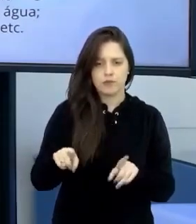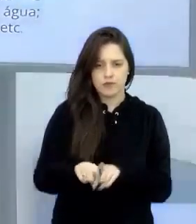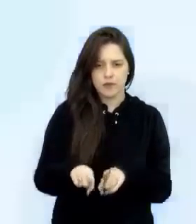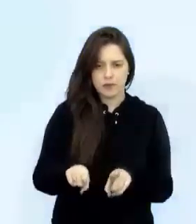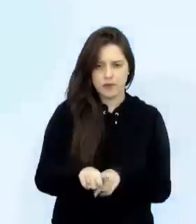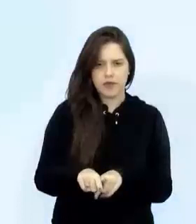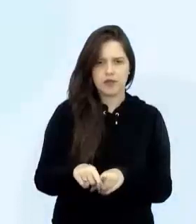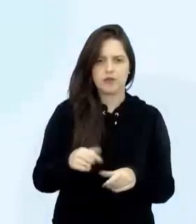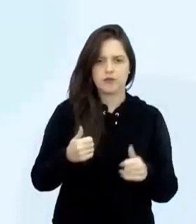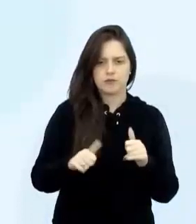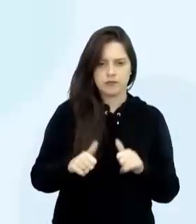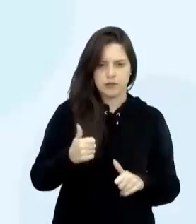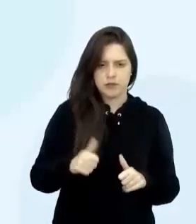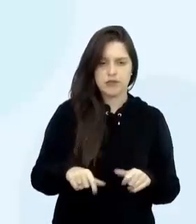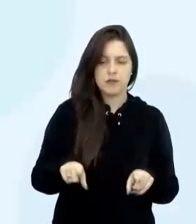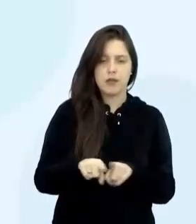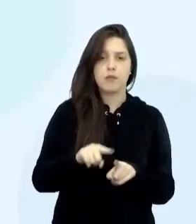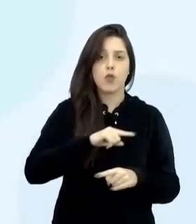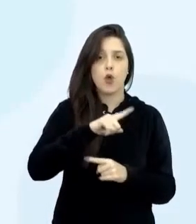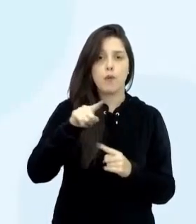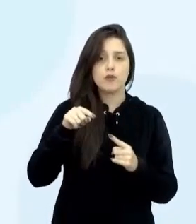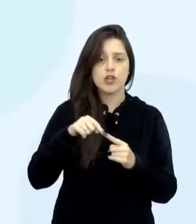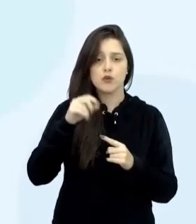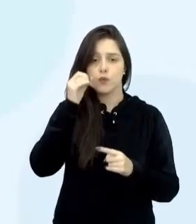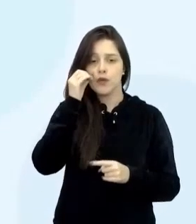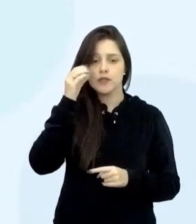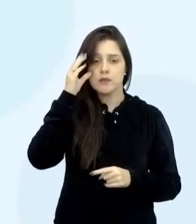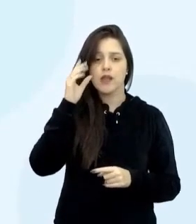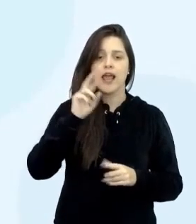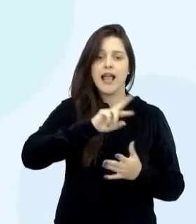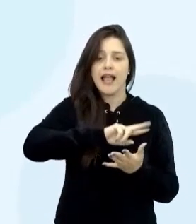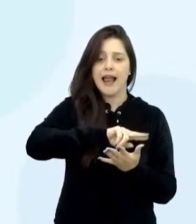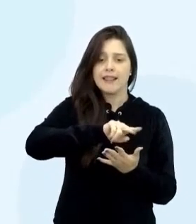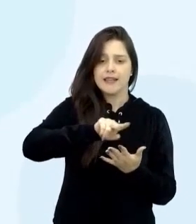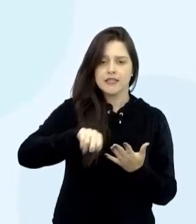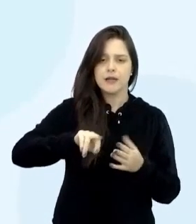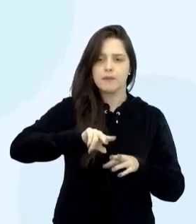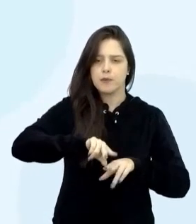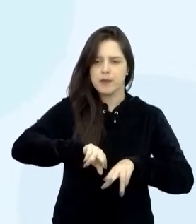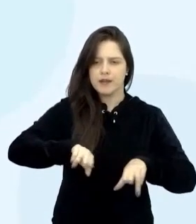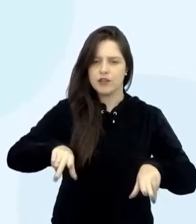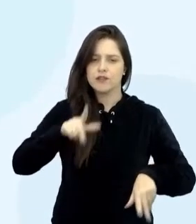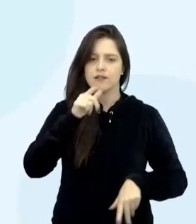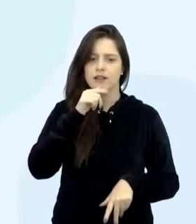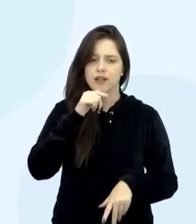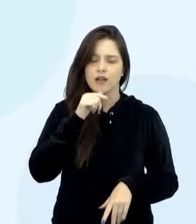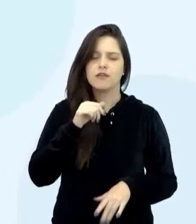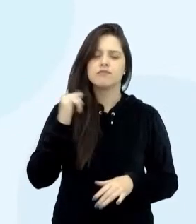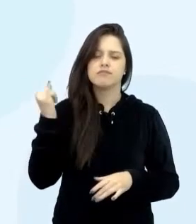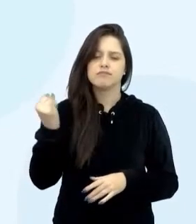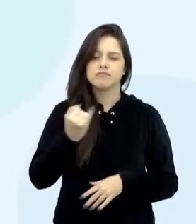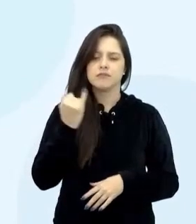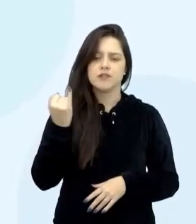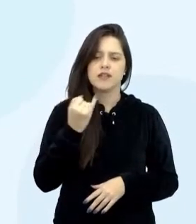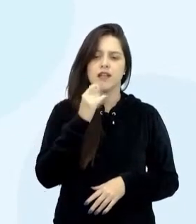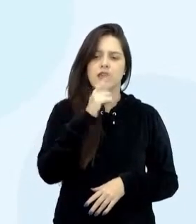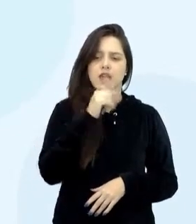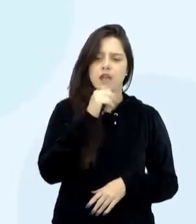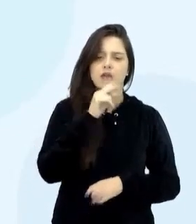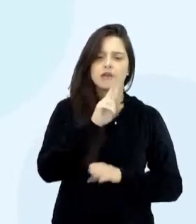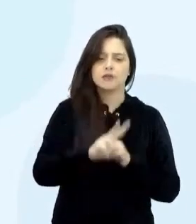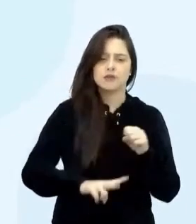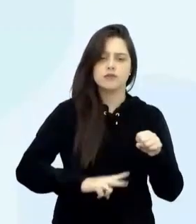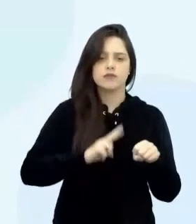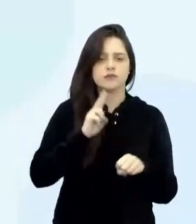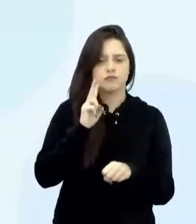Então, os nossos objetos de conhecimentos. Características e propriedades da água, aquilo que nós aprendemos desde o ensino fundamental, Características,